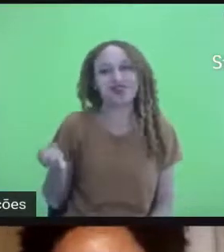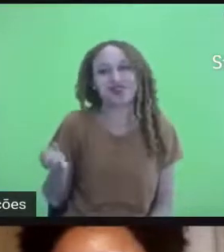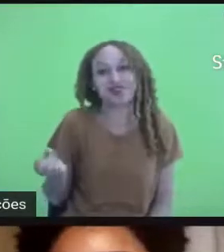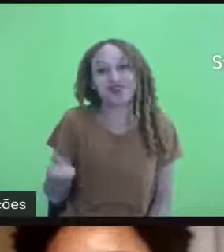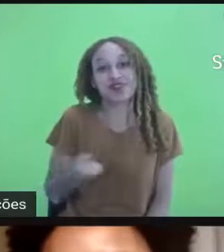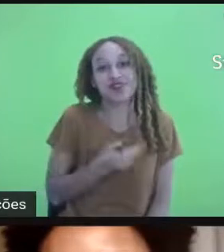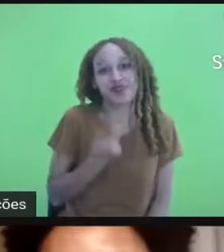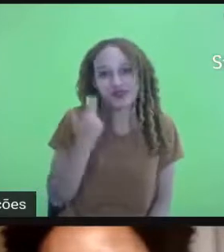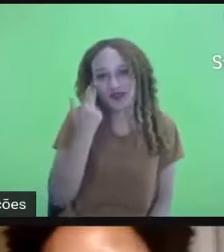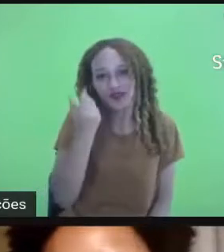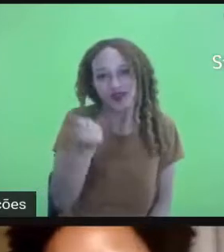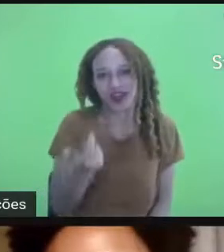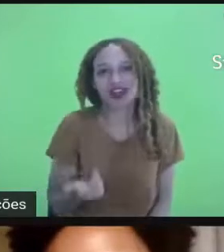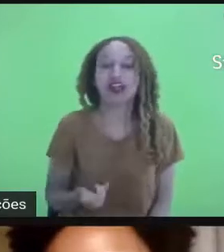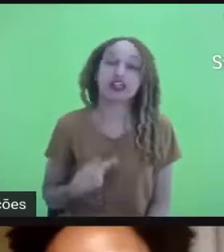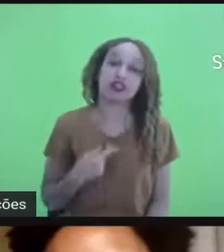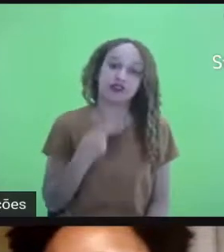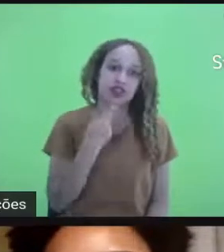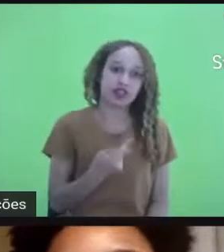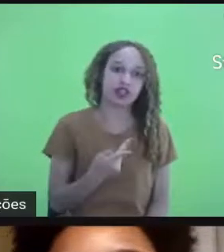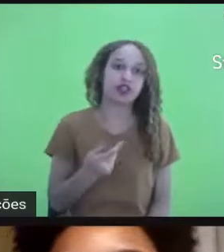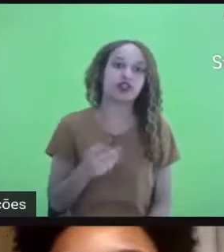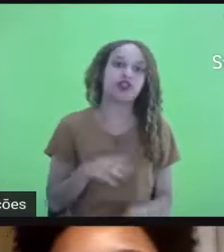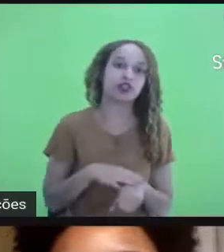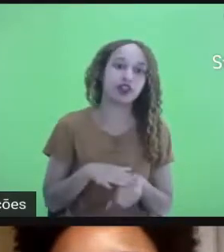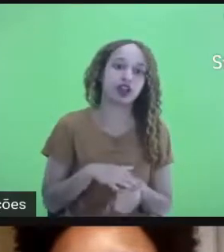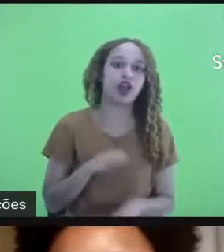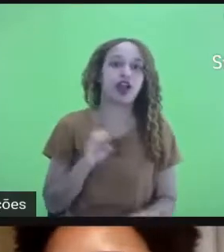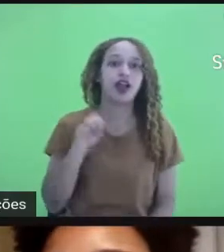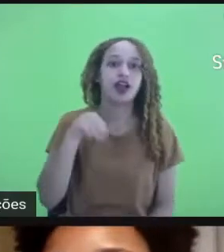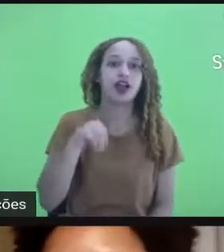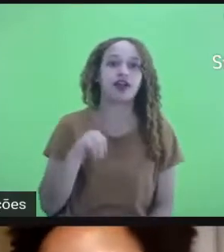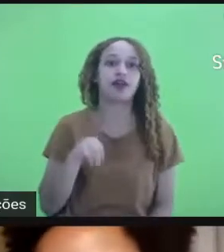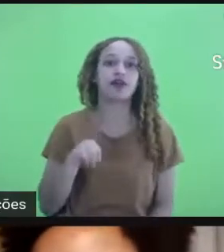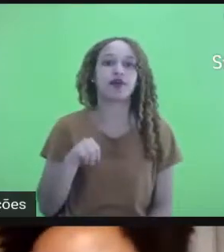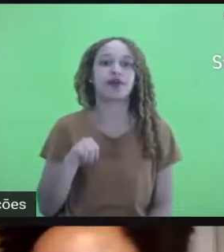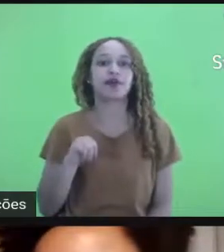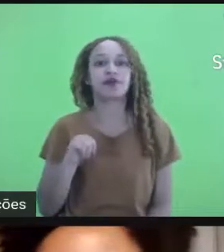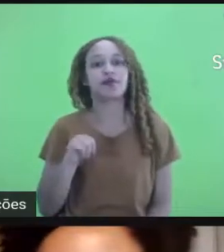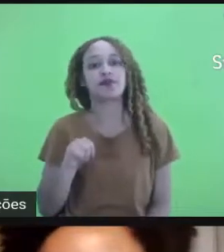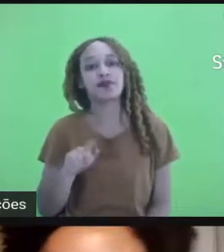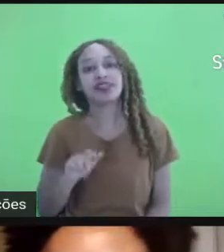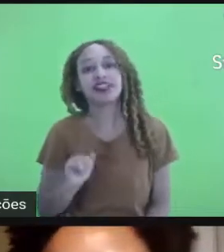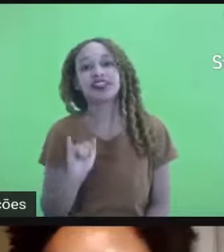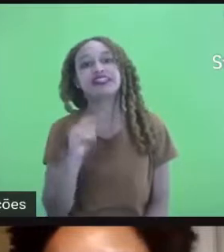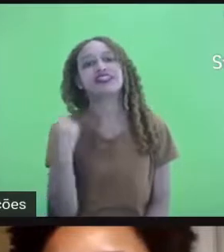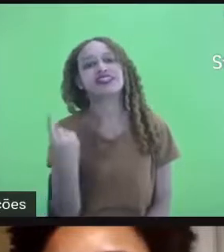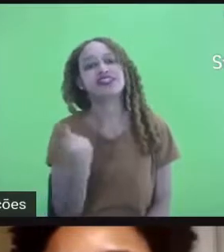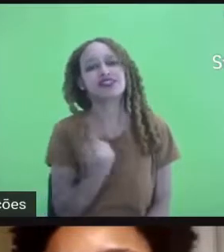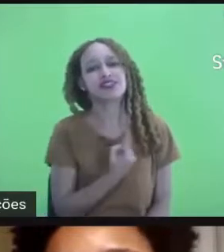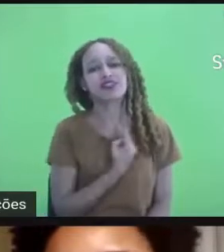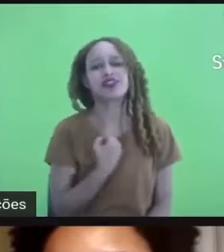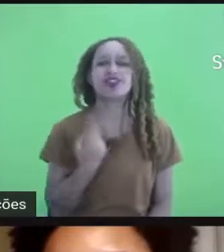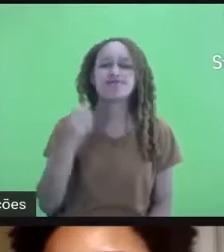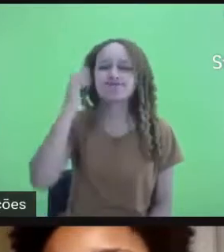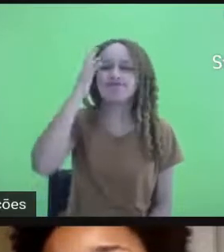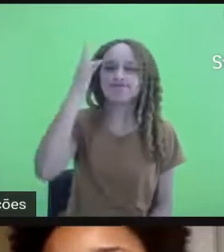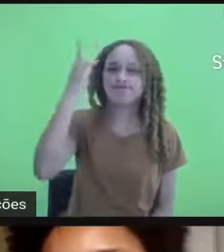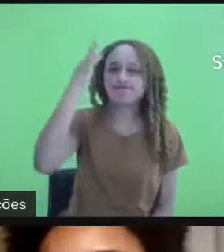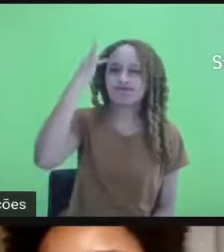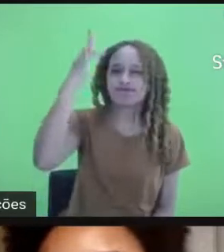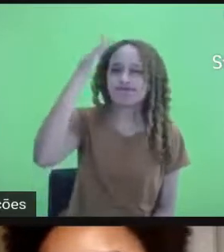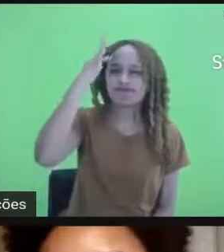falando com a Emily, né? Nessa, a gente sempre está questionando quando diante